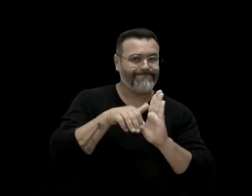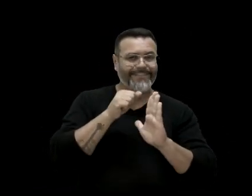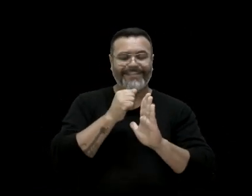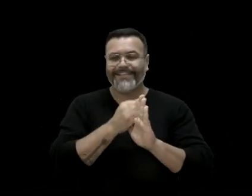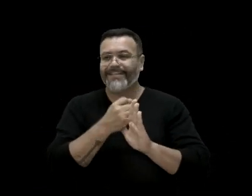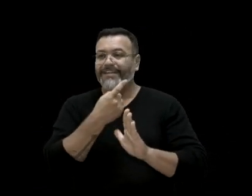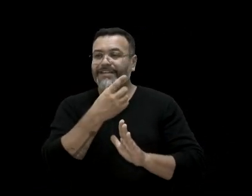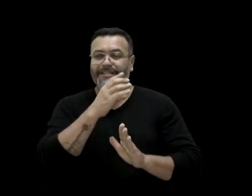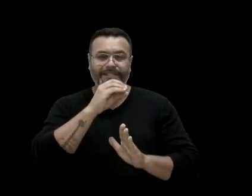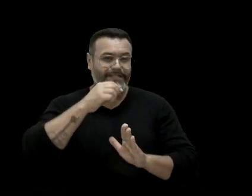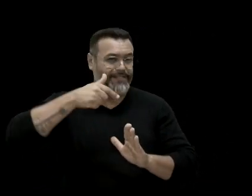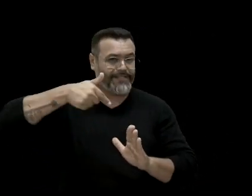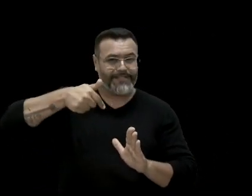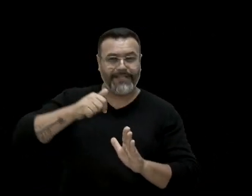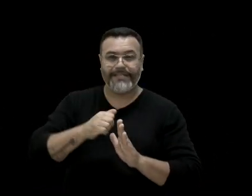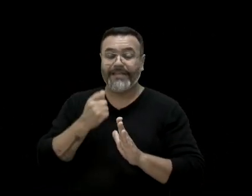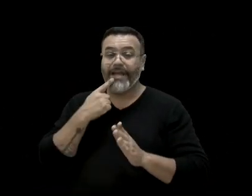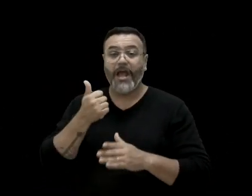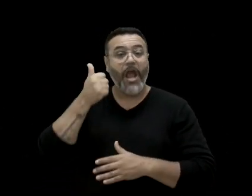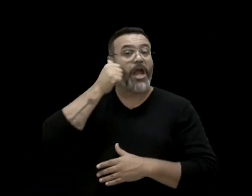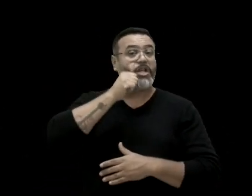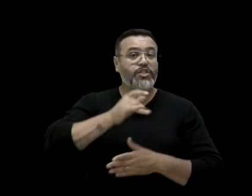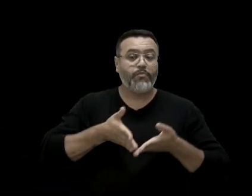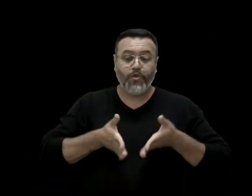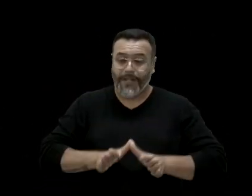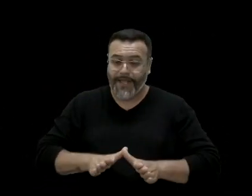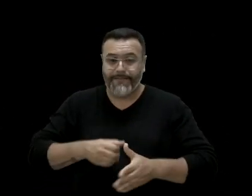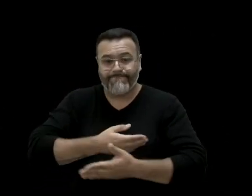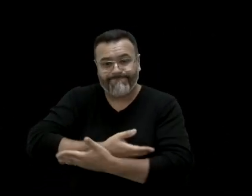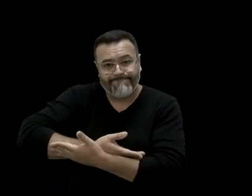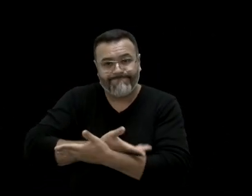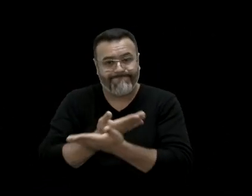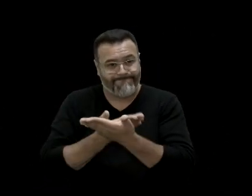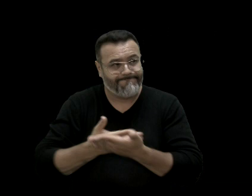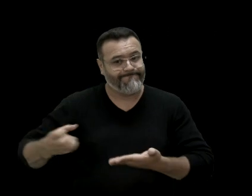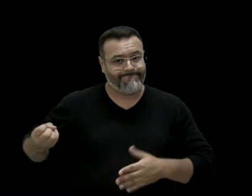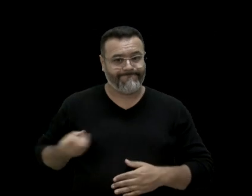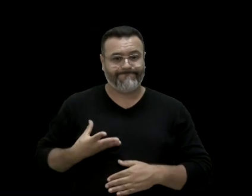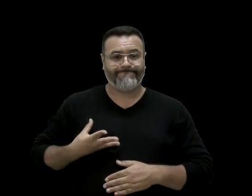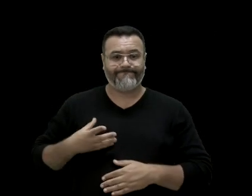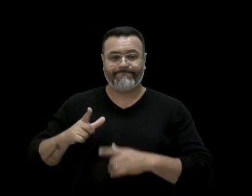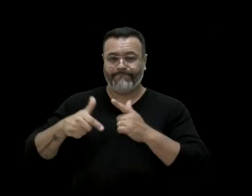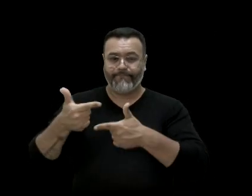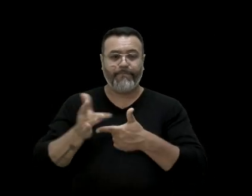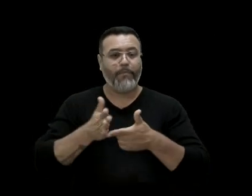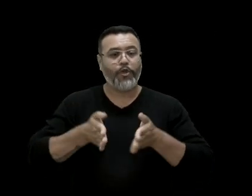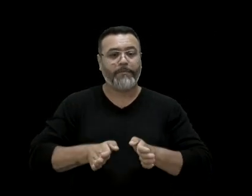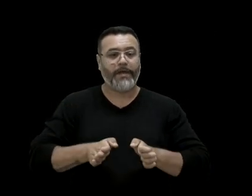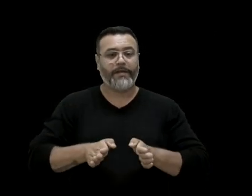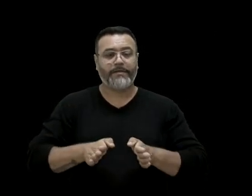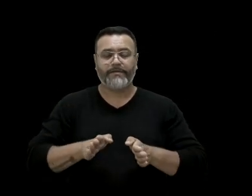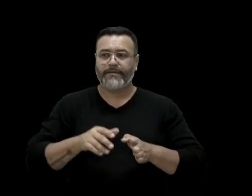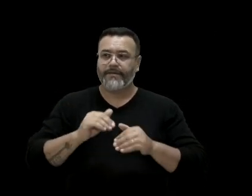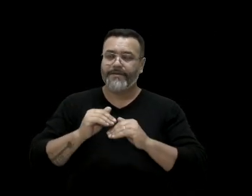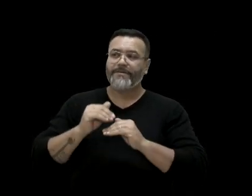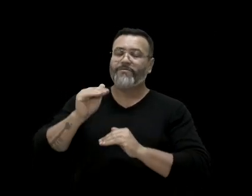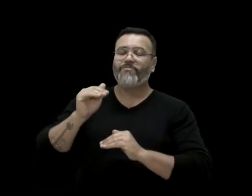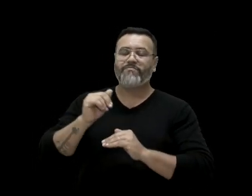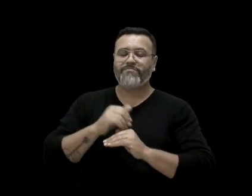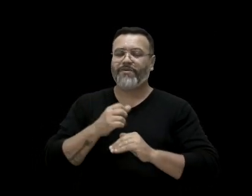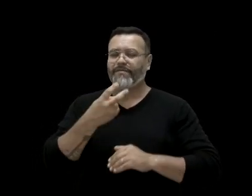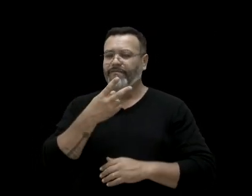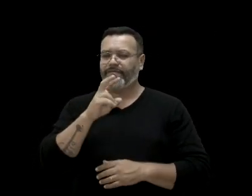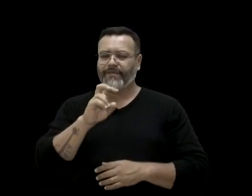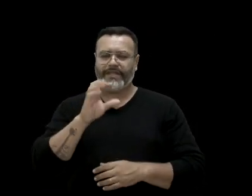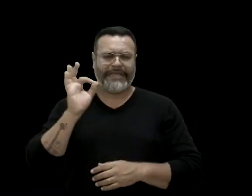de puérperas nos primeiros 42 dias após o parto, um aumento de quase 95% no número de